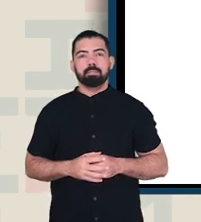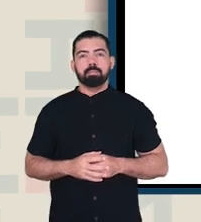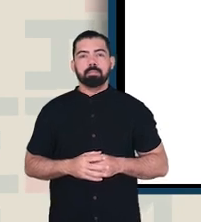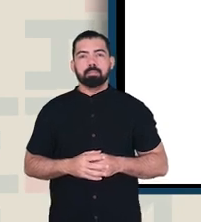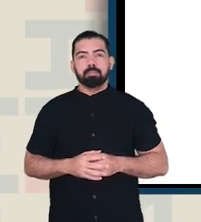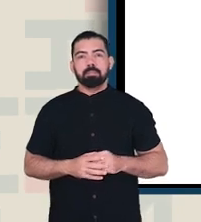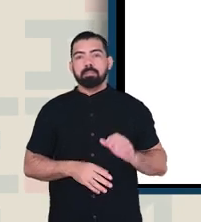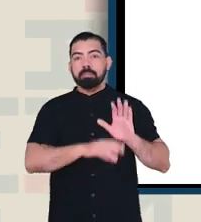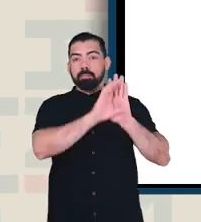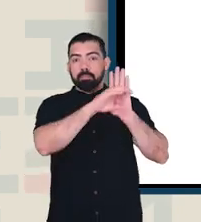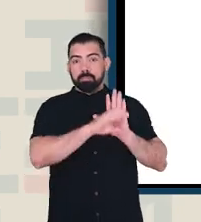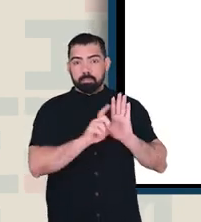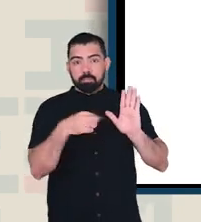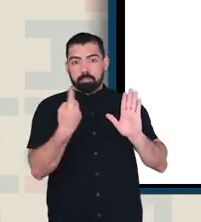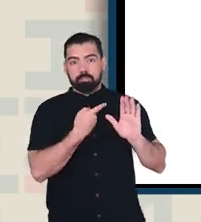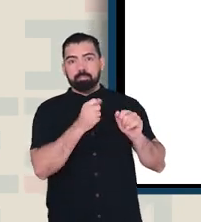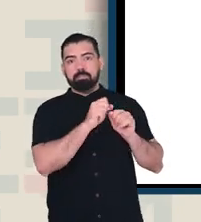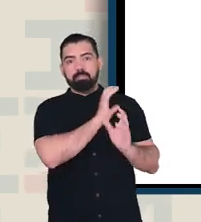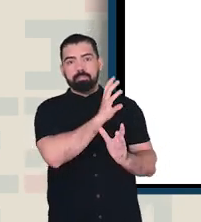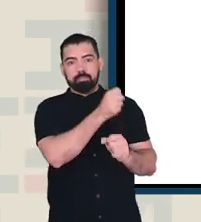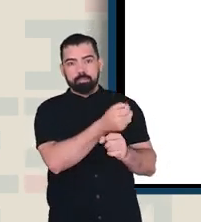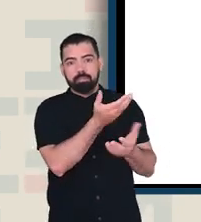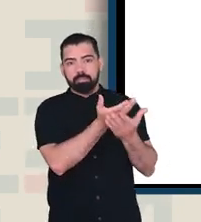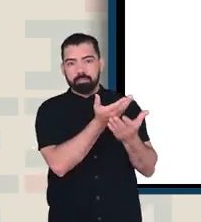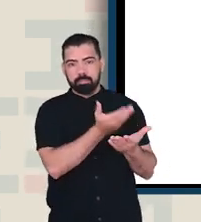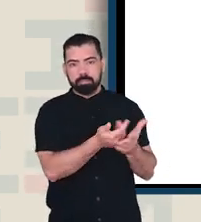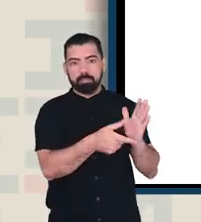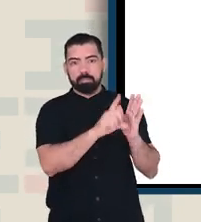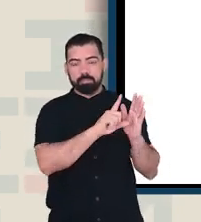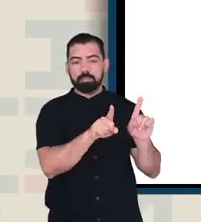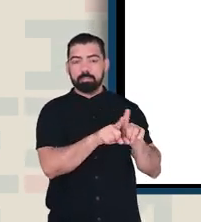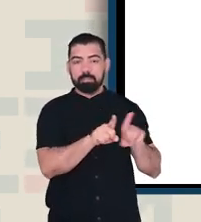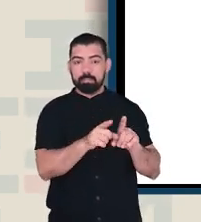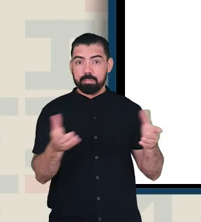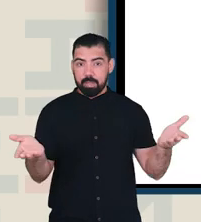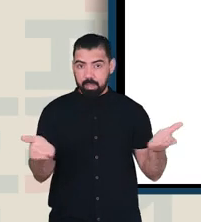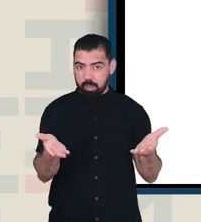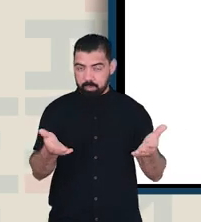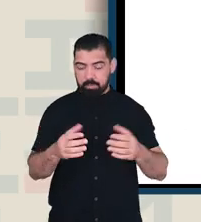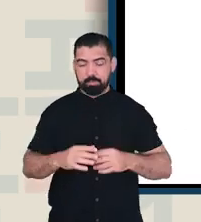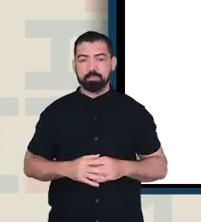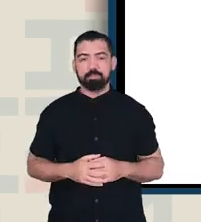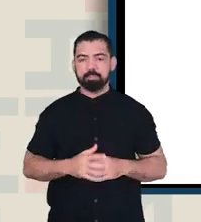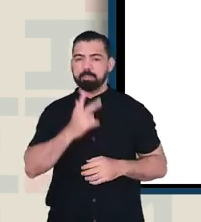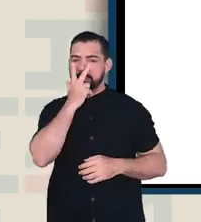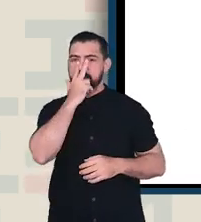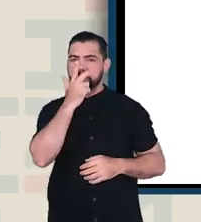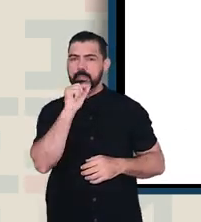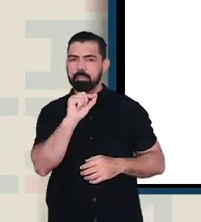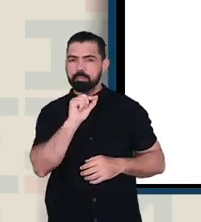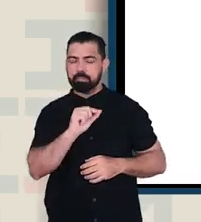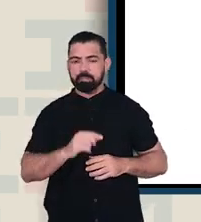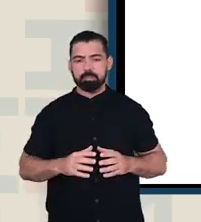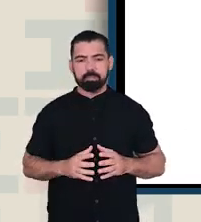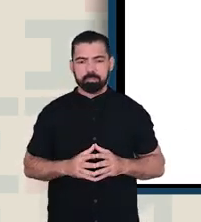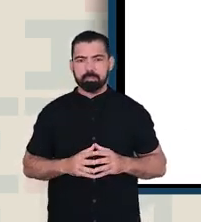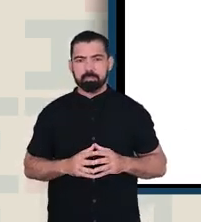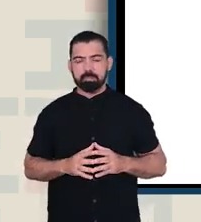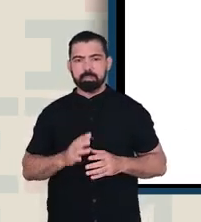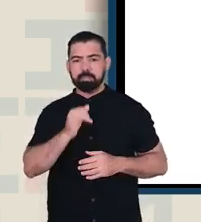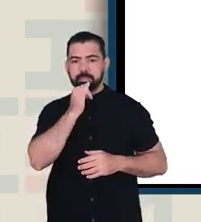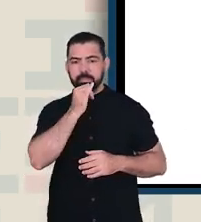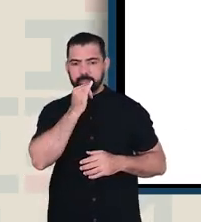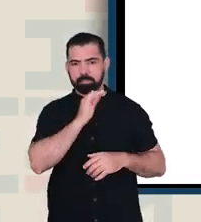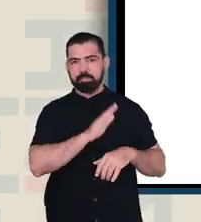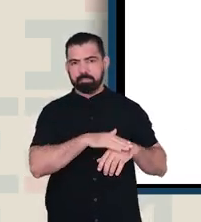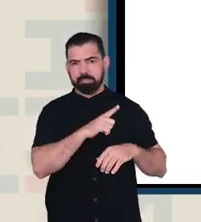Os conceitos que fomos revisando na aula anterior e um pouquinho agora também, me parece que não se esgota nisso,